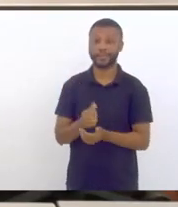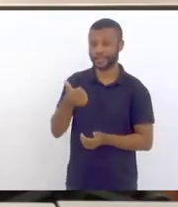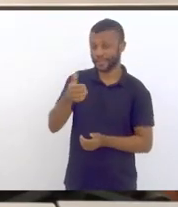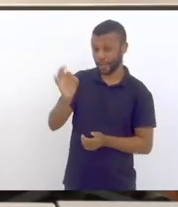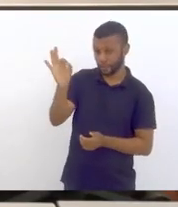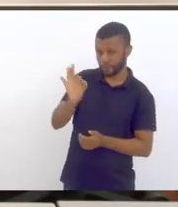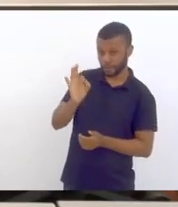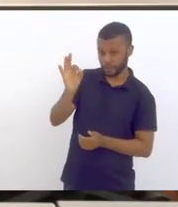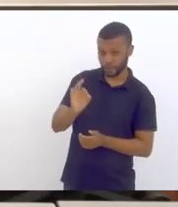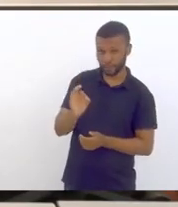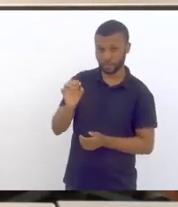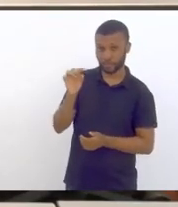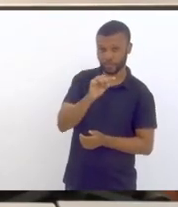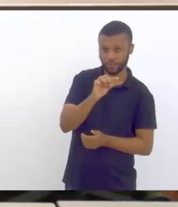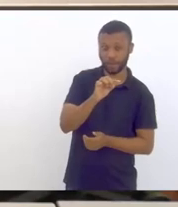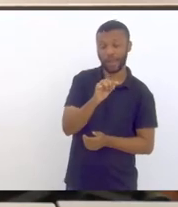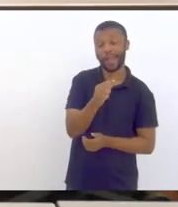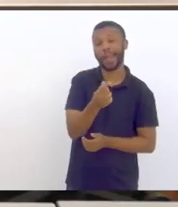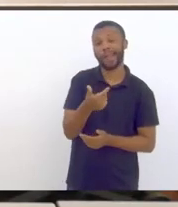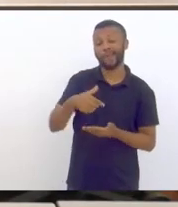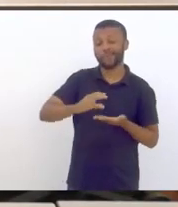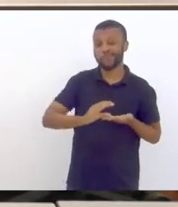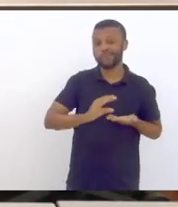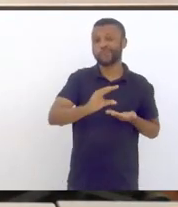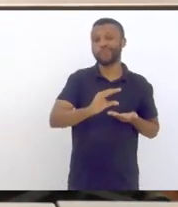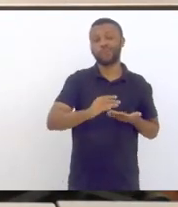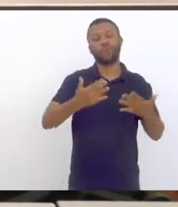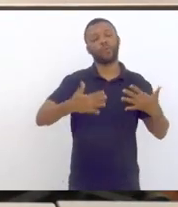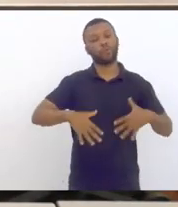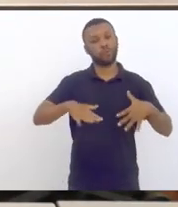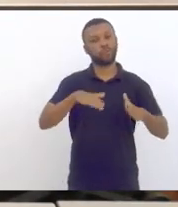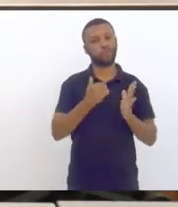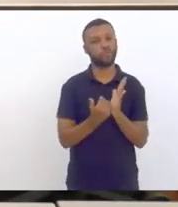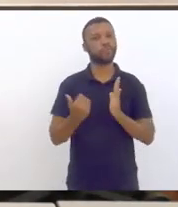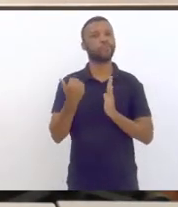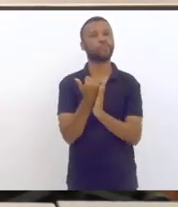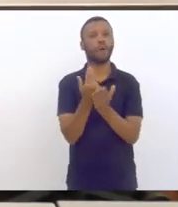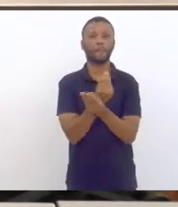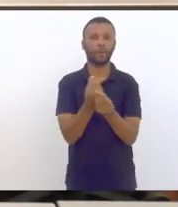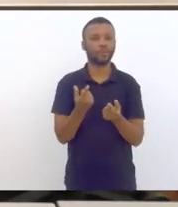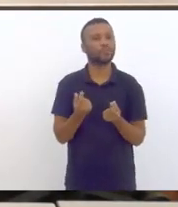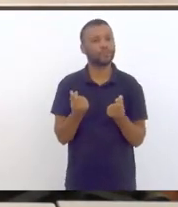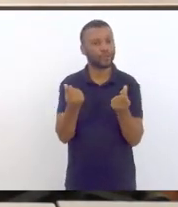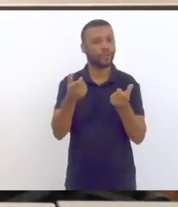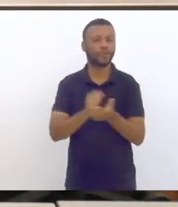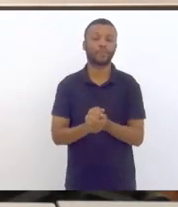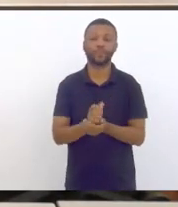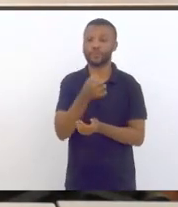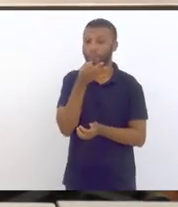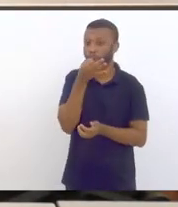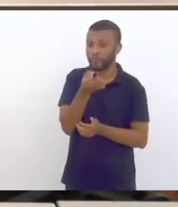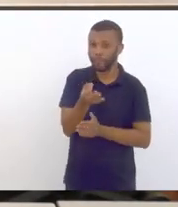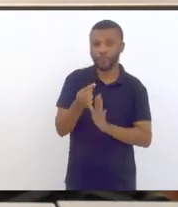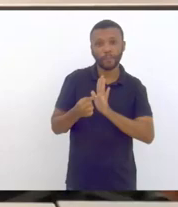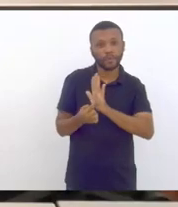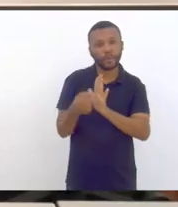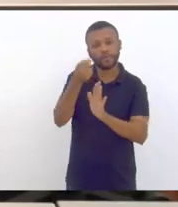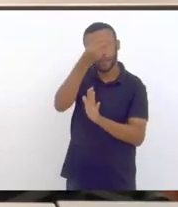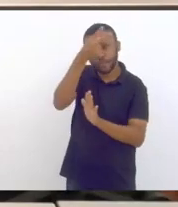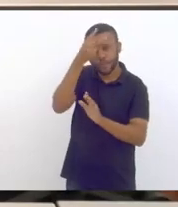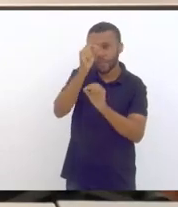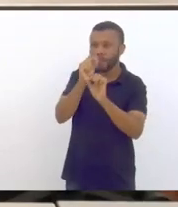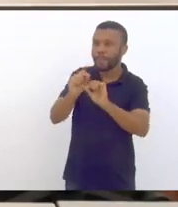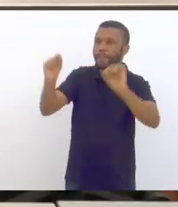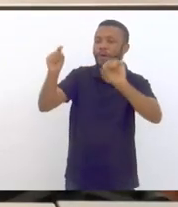para alguns municípios são muitos milhões é até então um uma posição que foi trazida pelos municípios que a gente